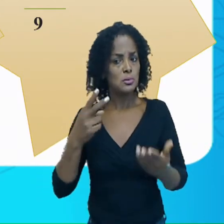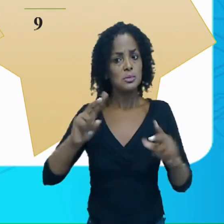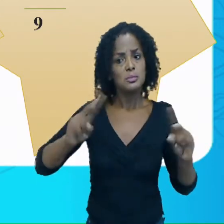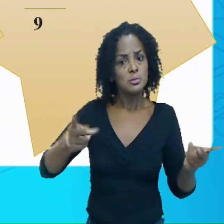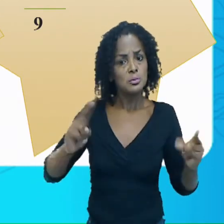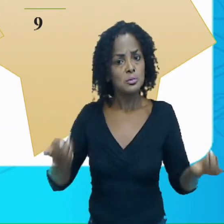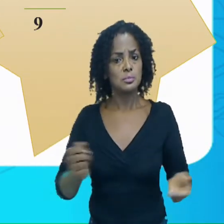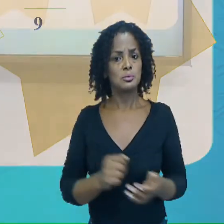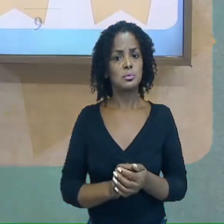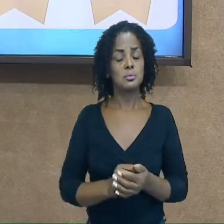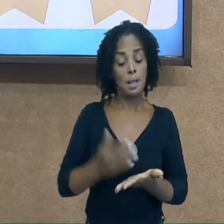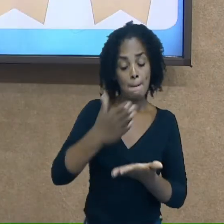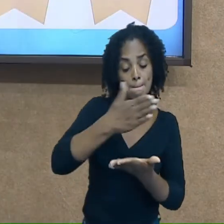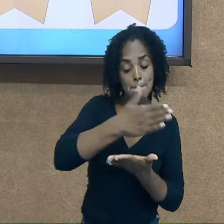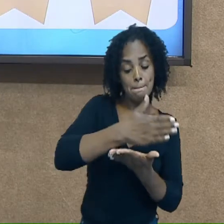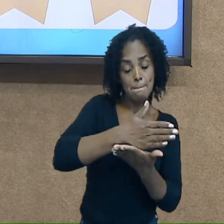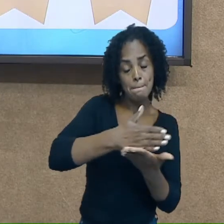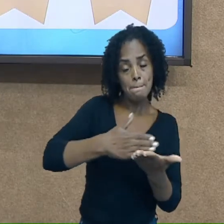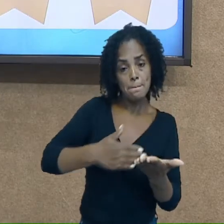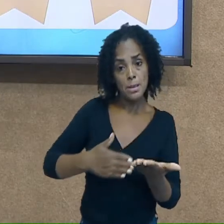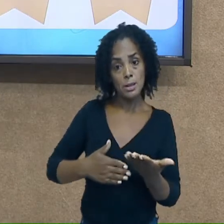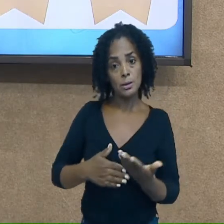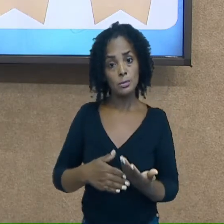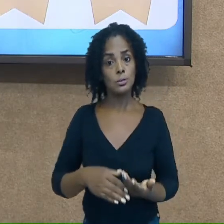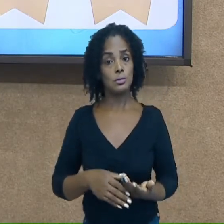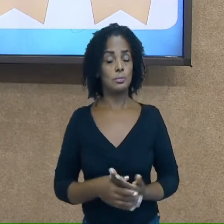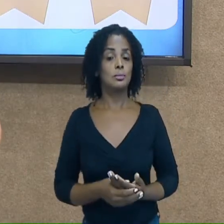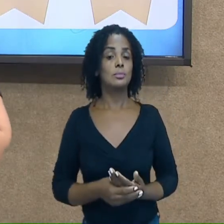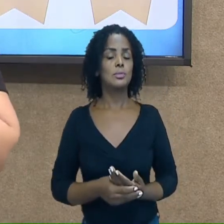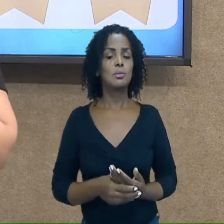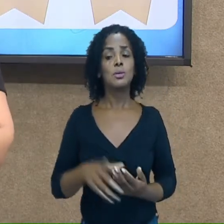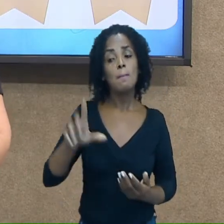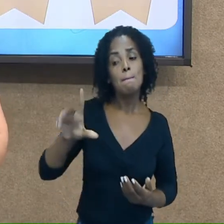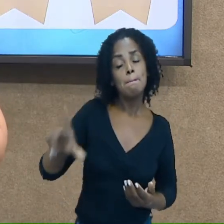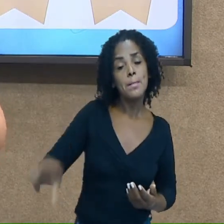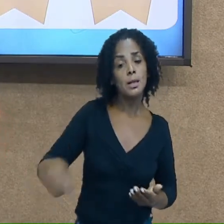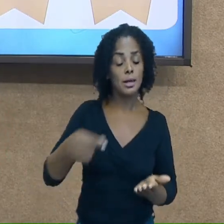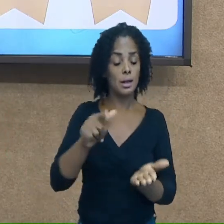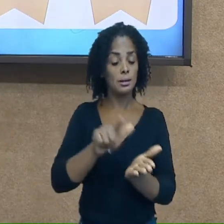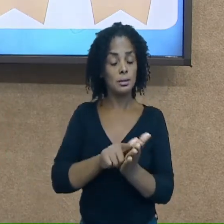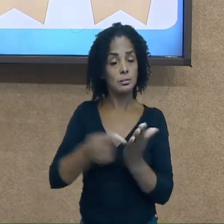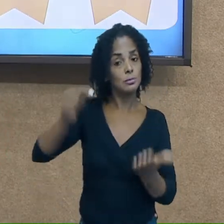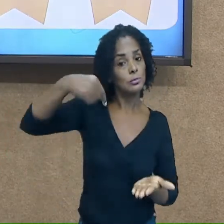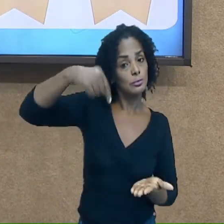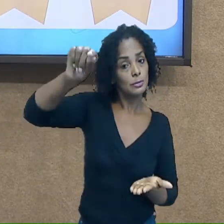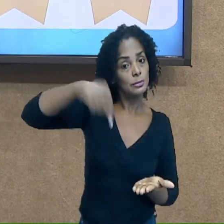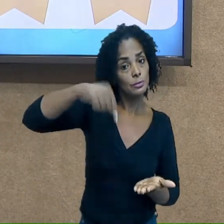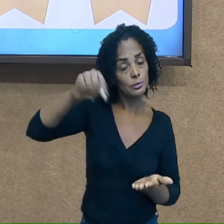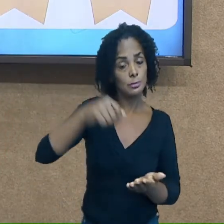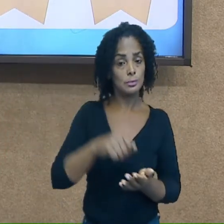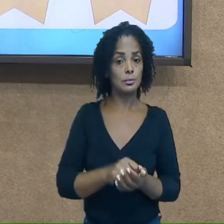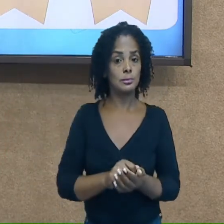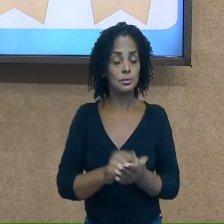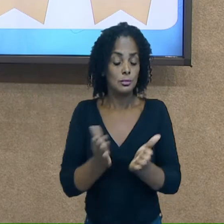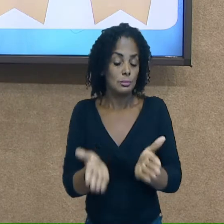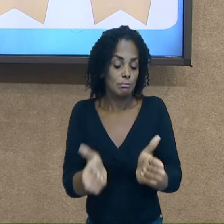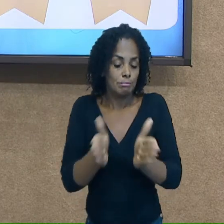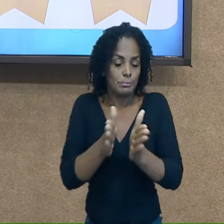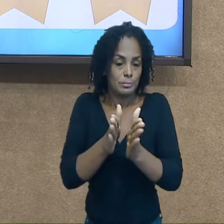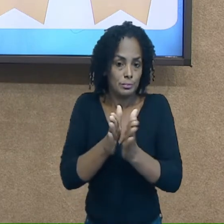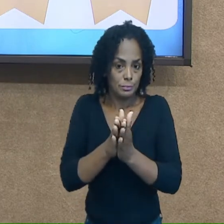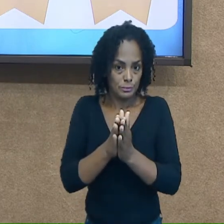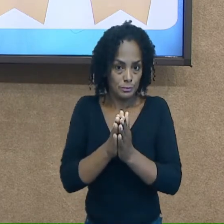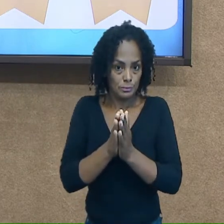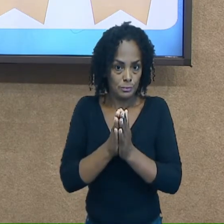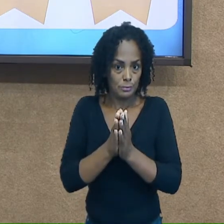ou apenas meio. Então, olha só, quando eu pegar essa folha aqui, que era uma inteira, e parti-la